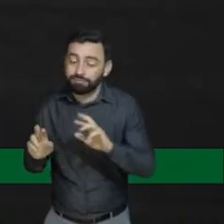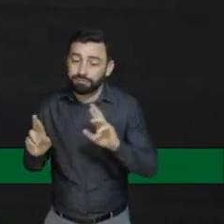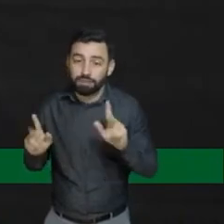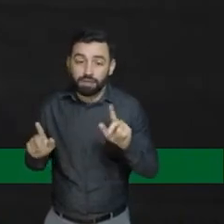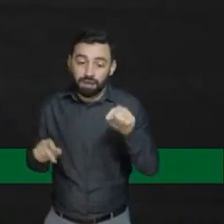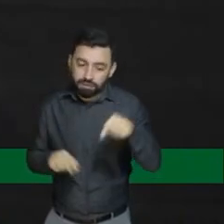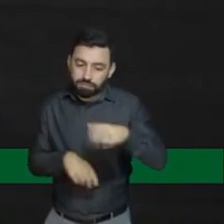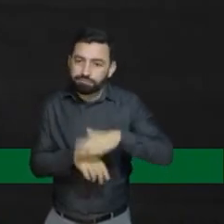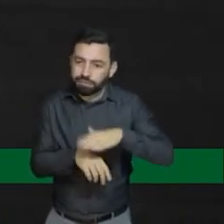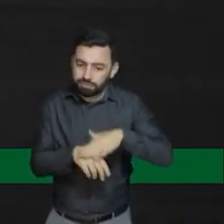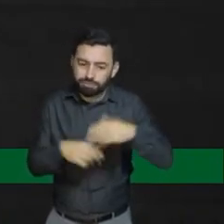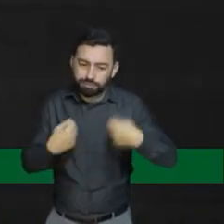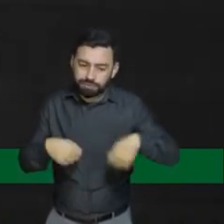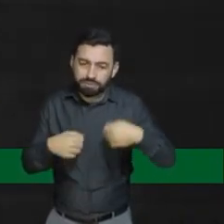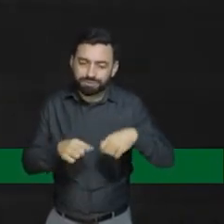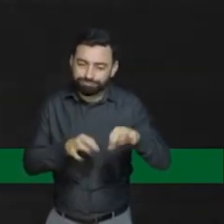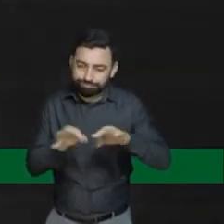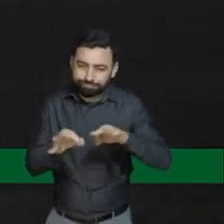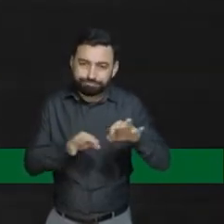nesse sentido.